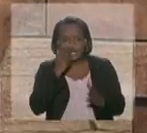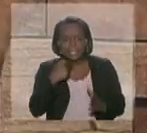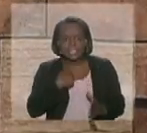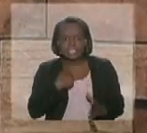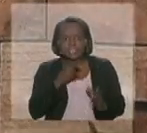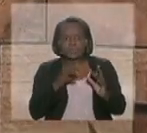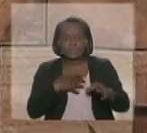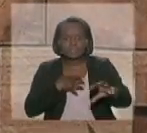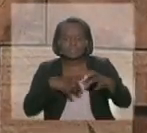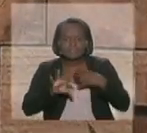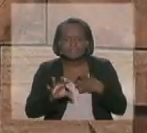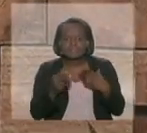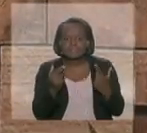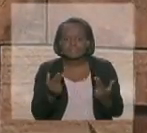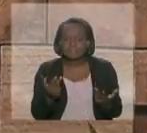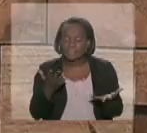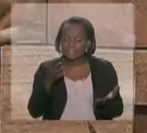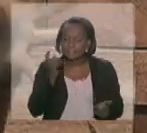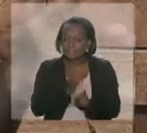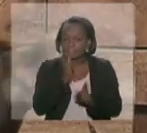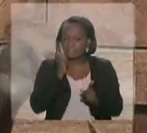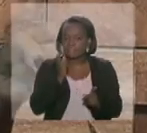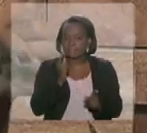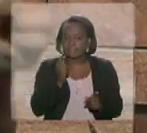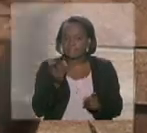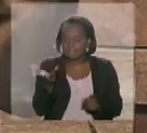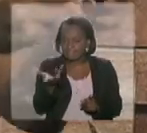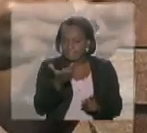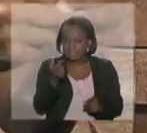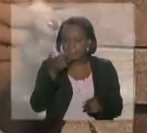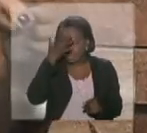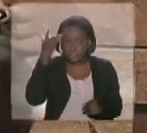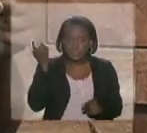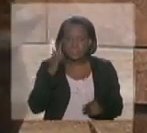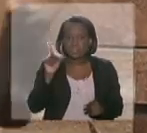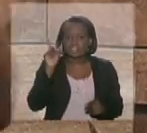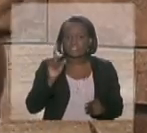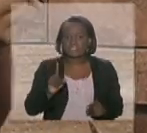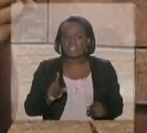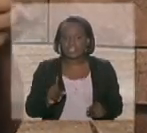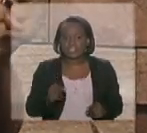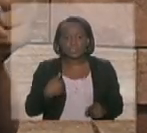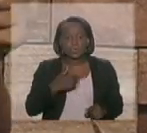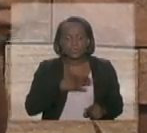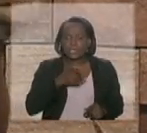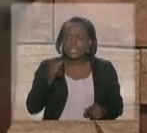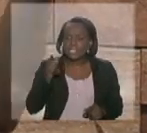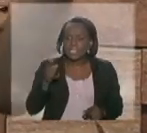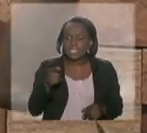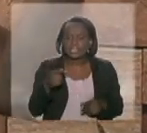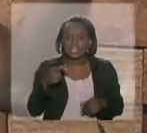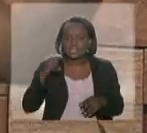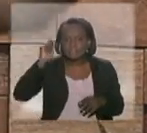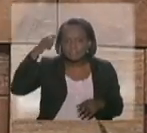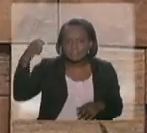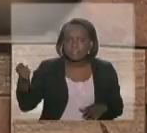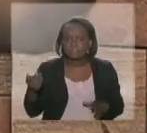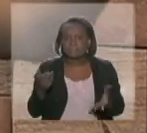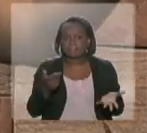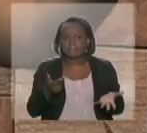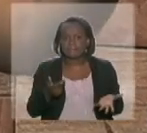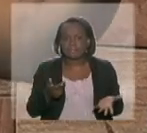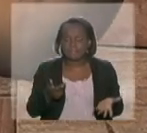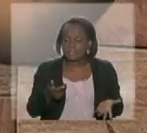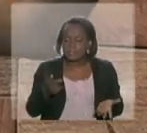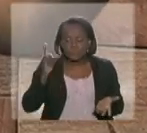casa poxa eu me pareço com ela aí é que tem o o visgo sabe aí é que é que é ai eu gosto dessa eu gosto